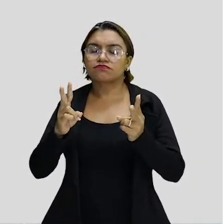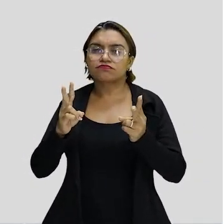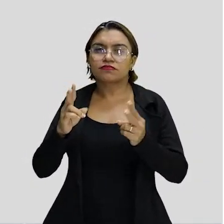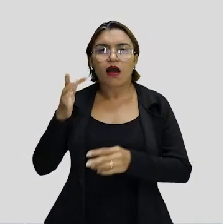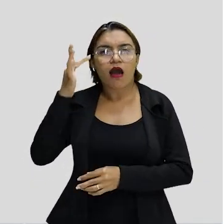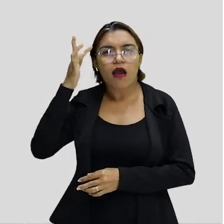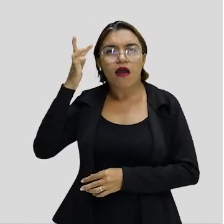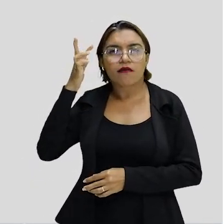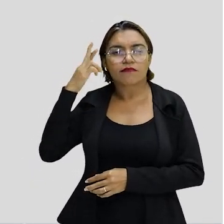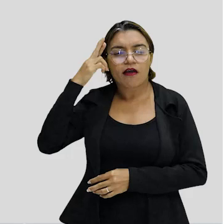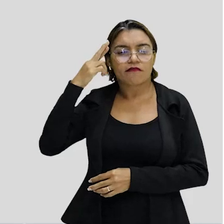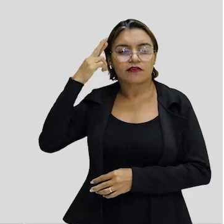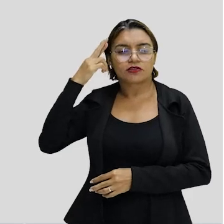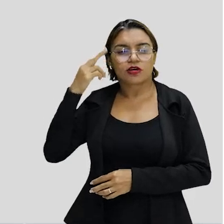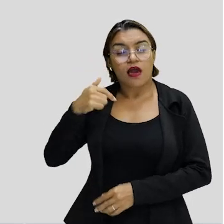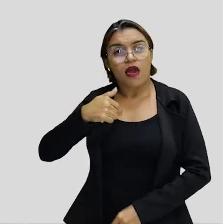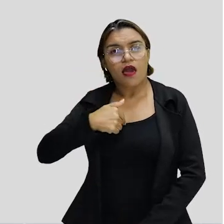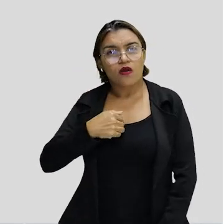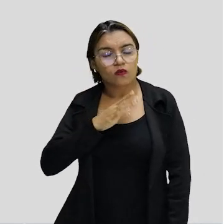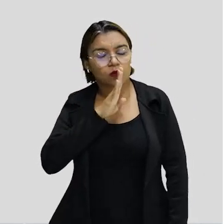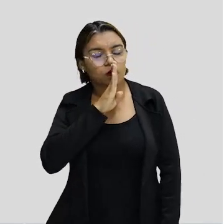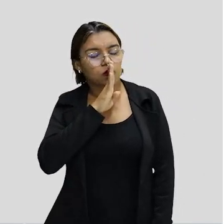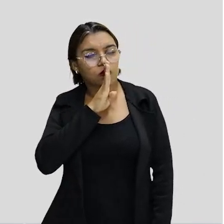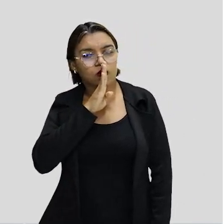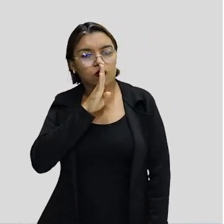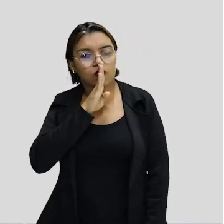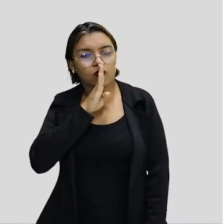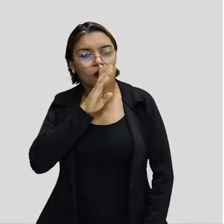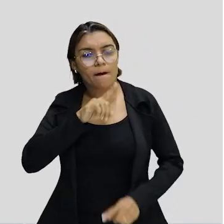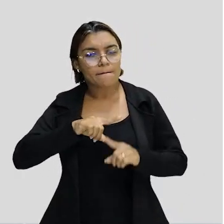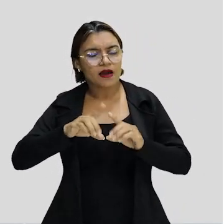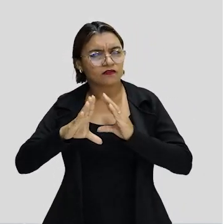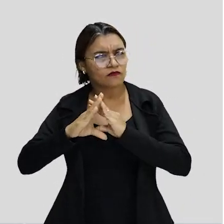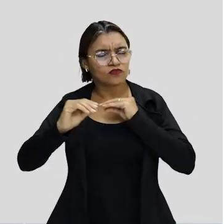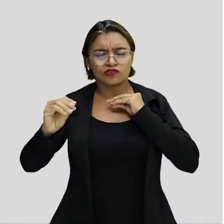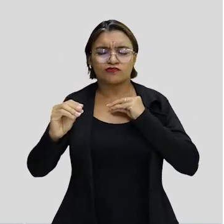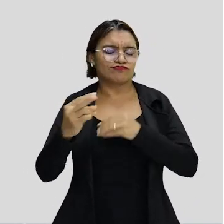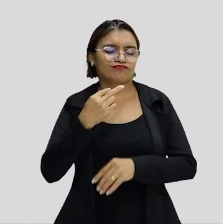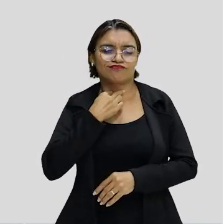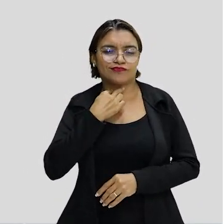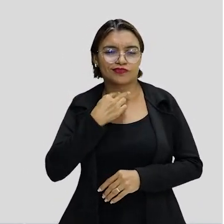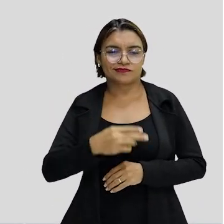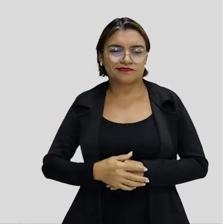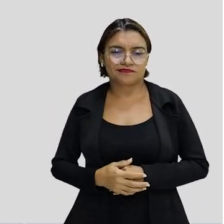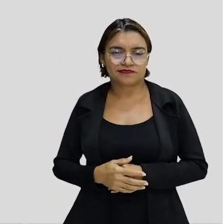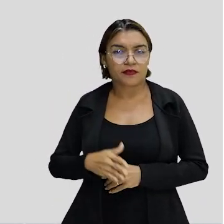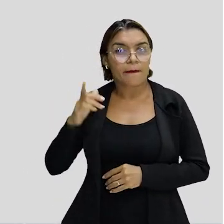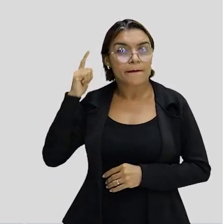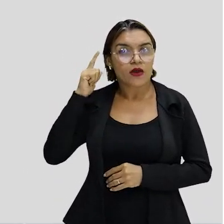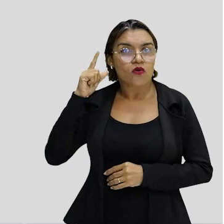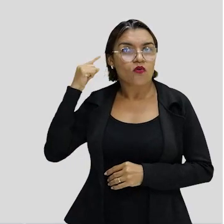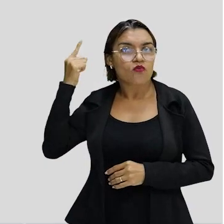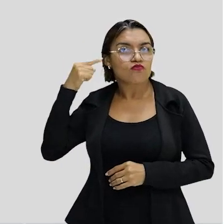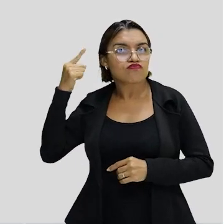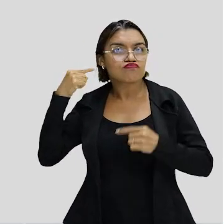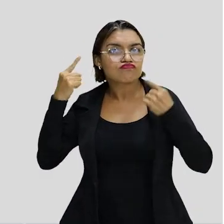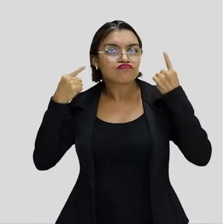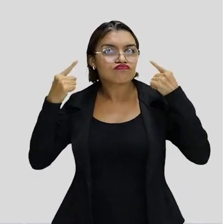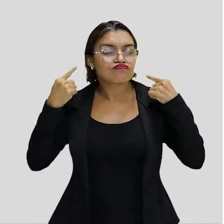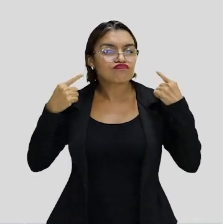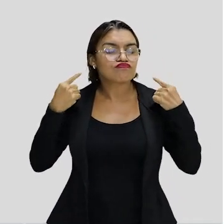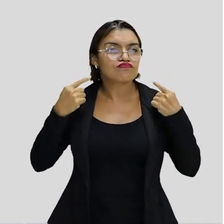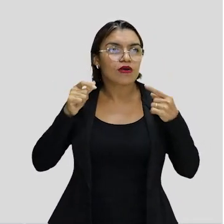estou sempre na minha e não posso mais fugir. Meu cabelo enrolado,